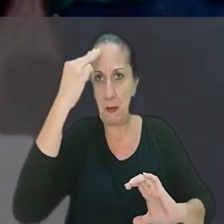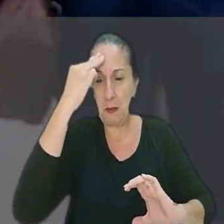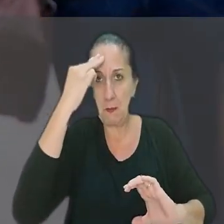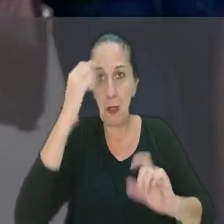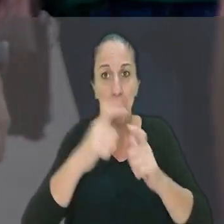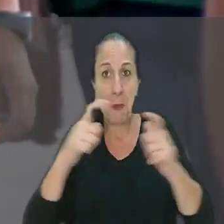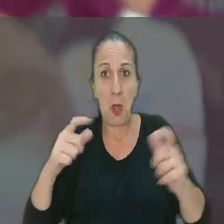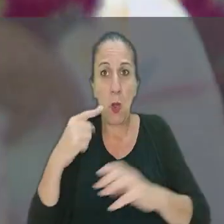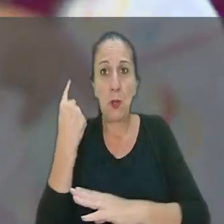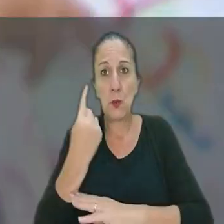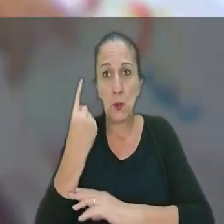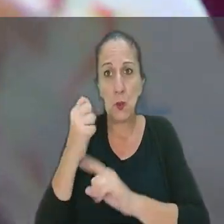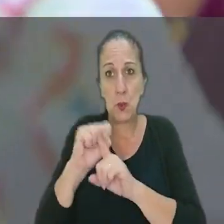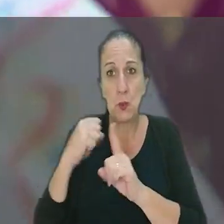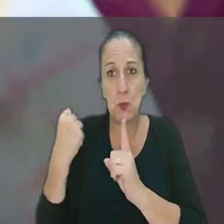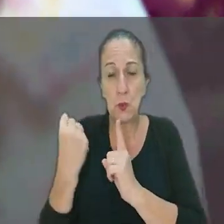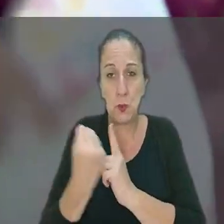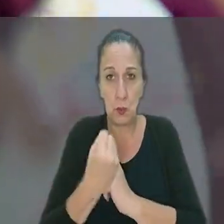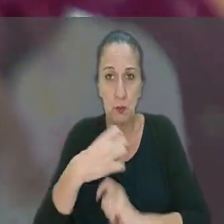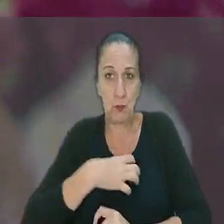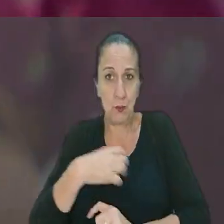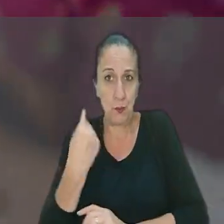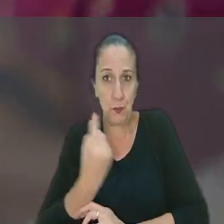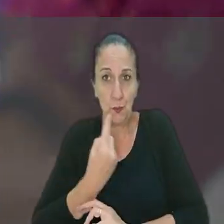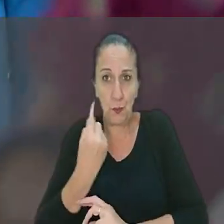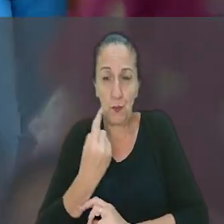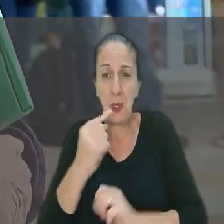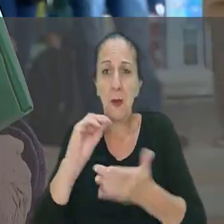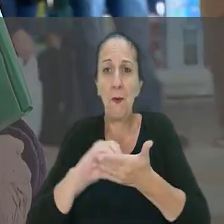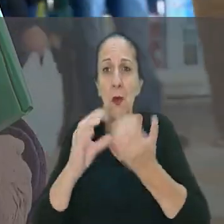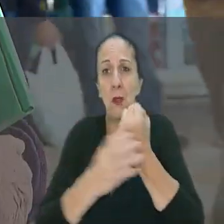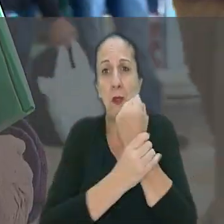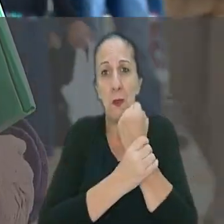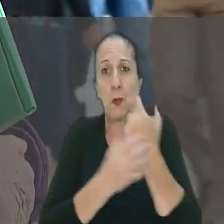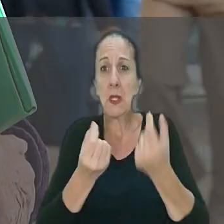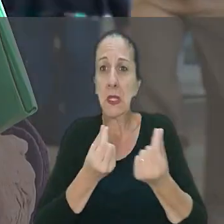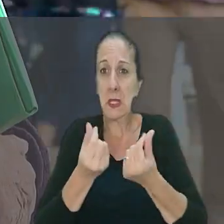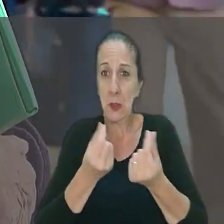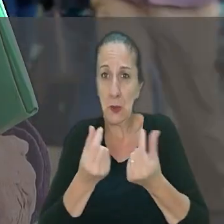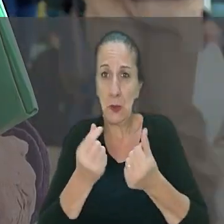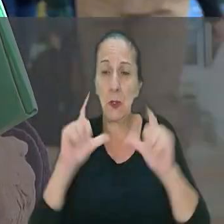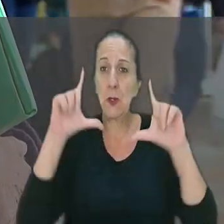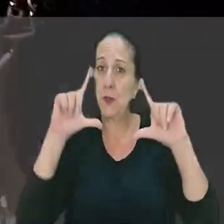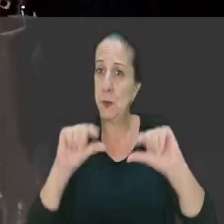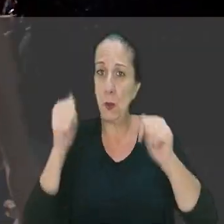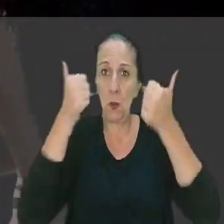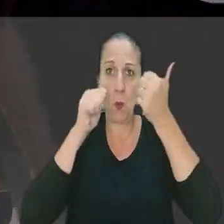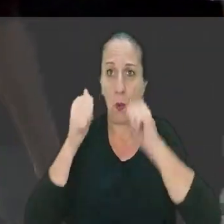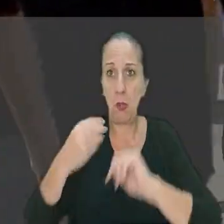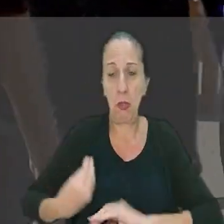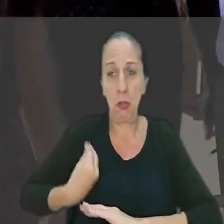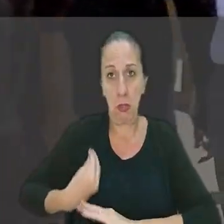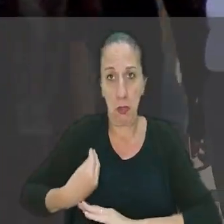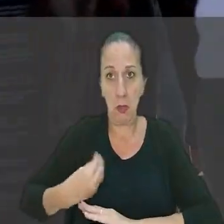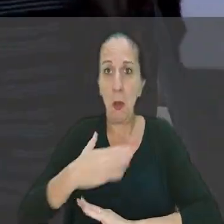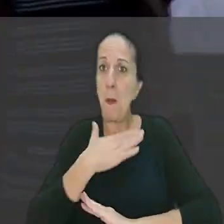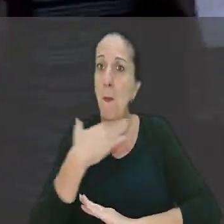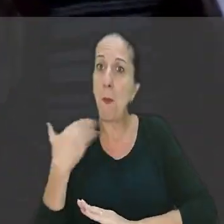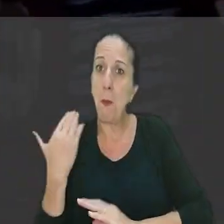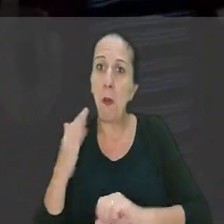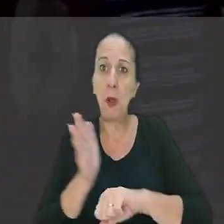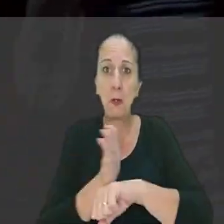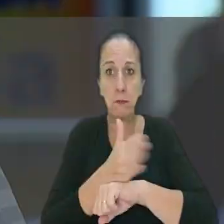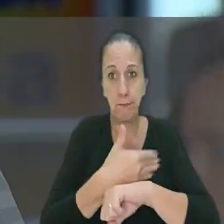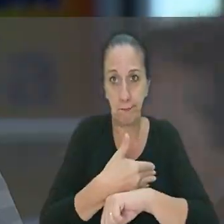mental, maior isolamento social e solidão, maior insegurança financeira, diminuição da qualidade de vida e